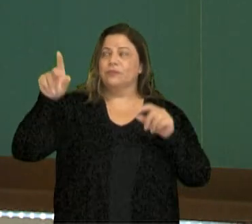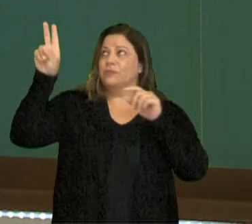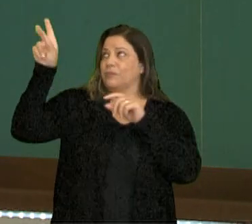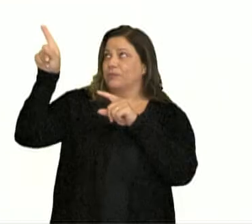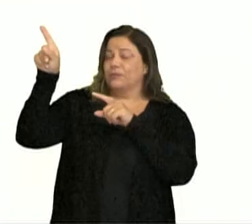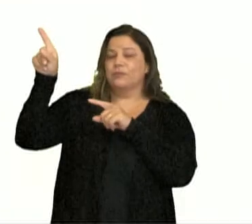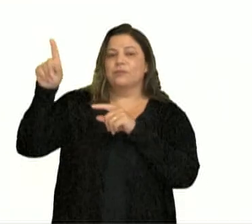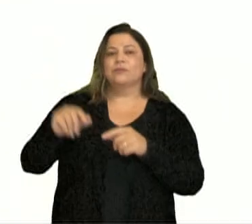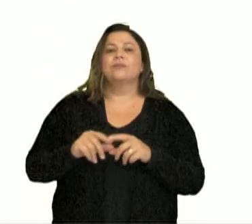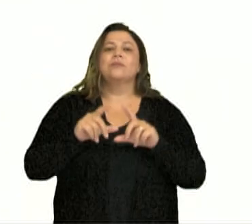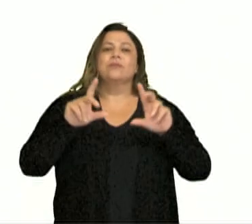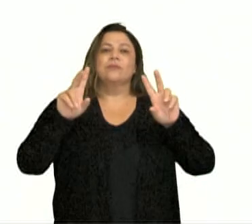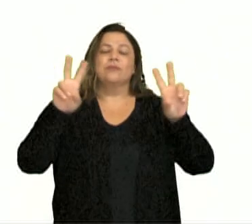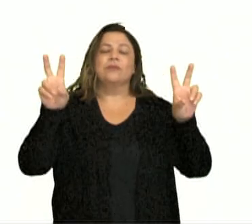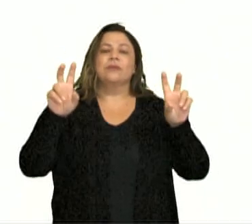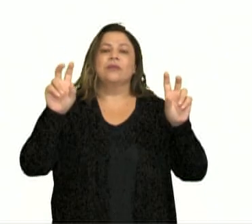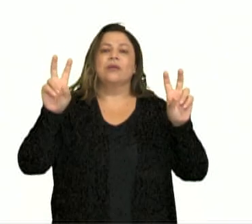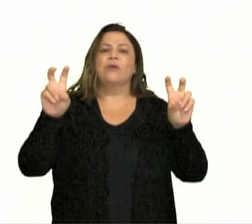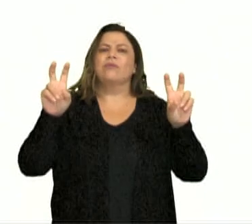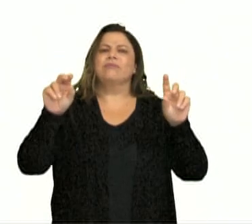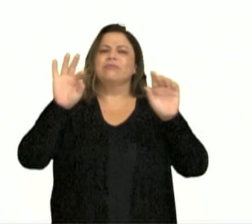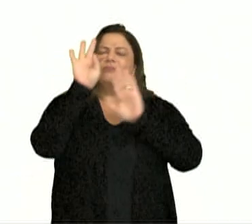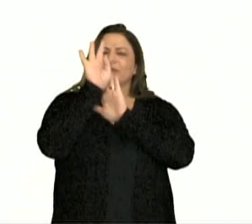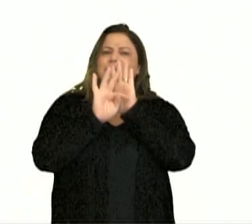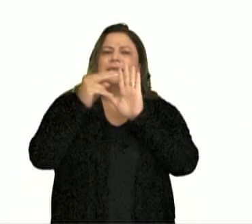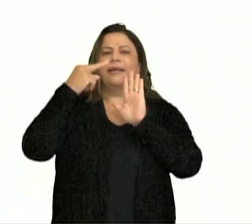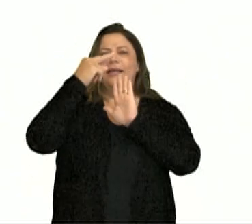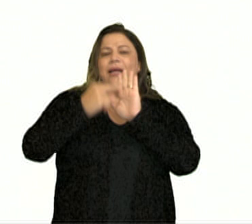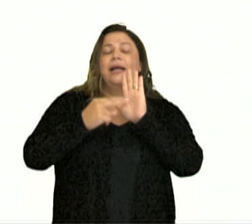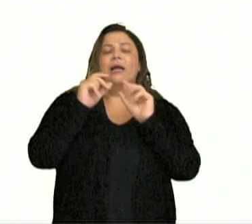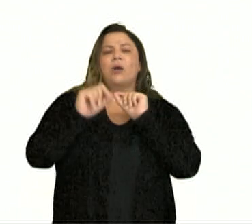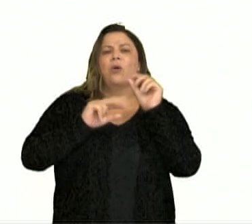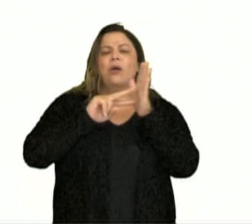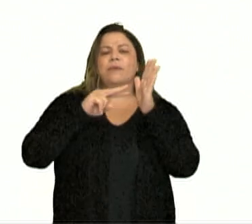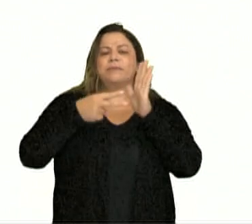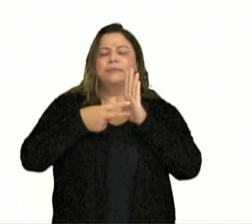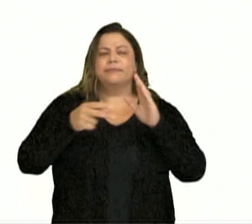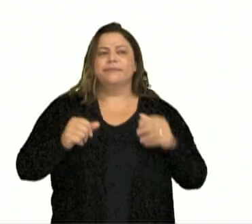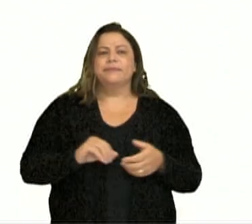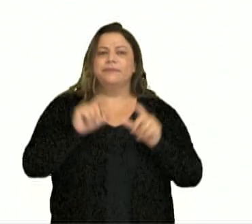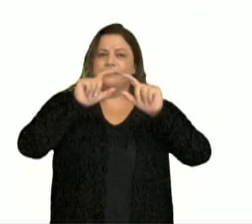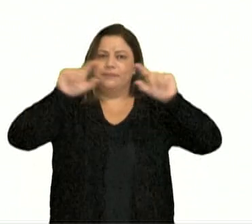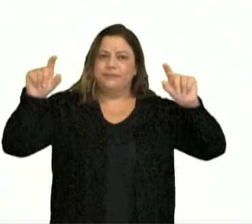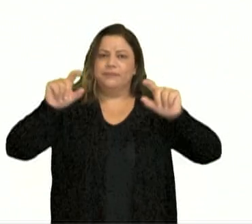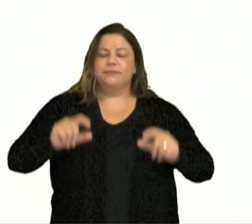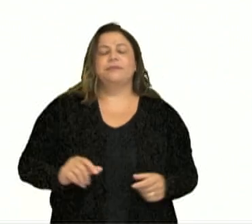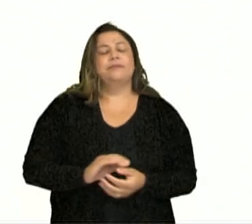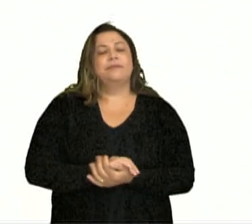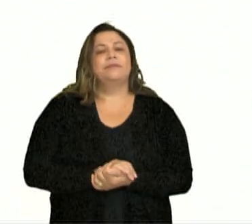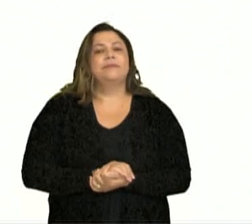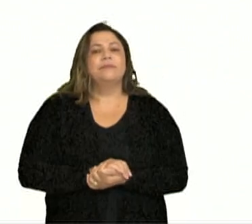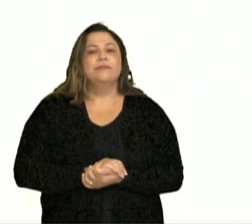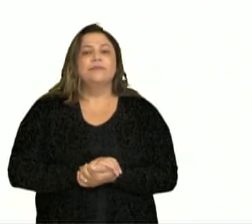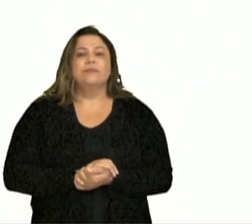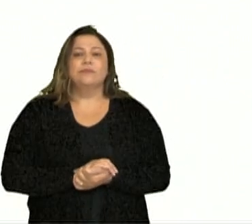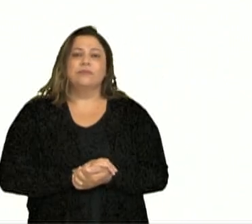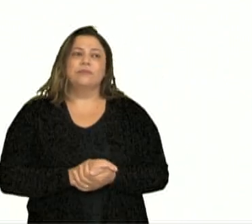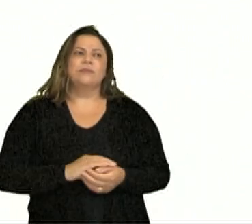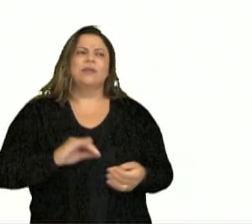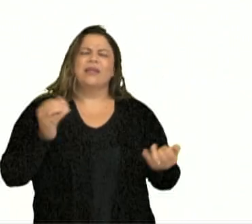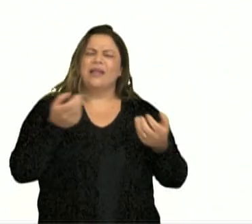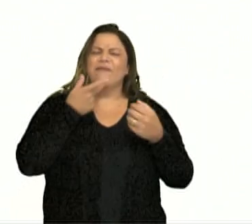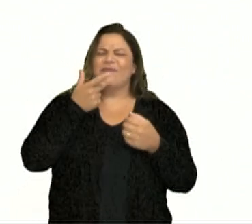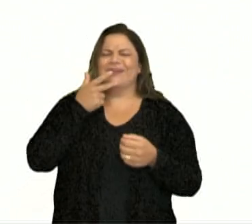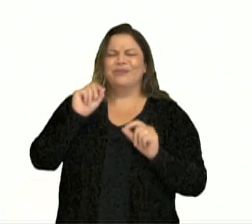smile. Eu quero saber qual é o significado da frase acima. A frase está me dizendo John tem